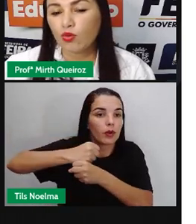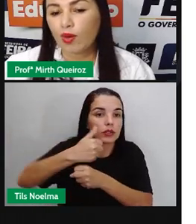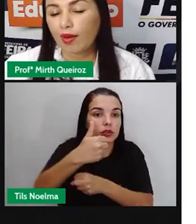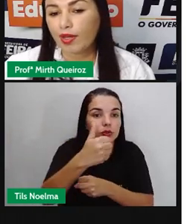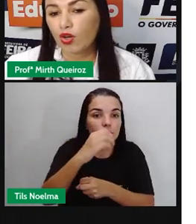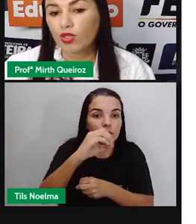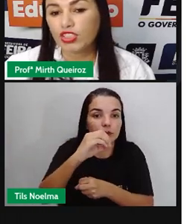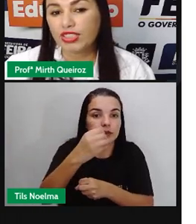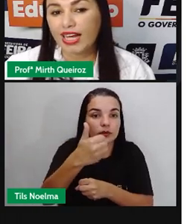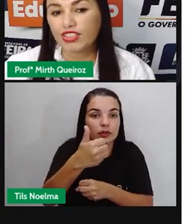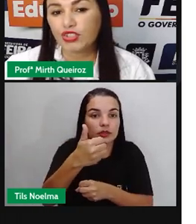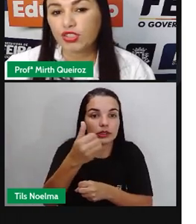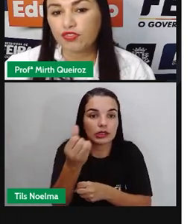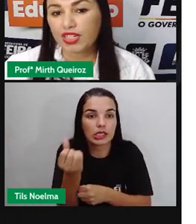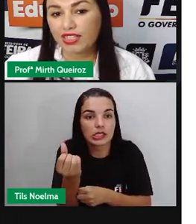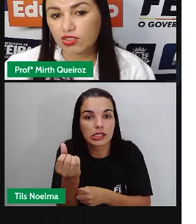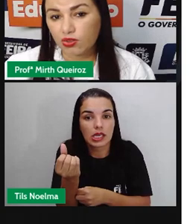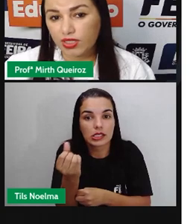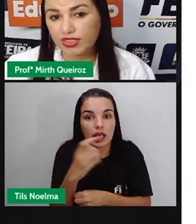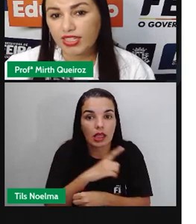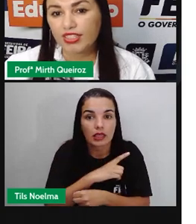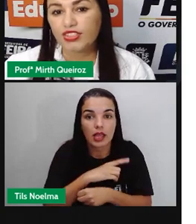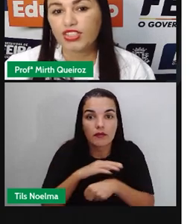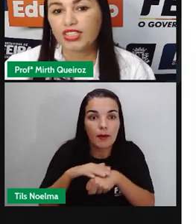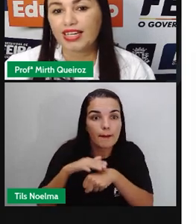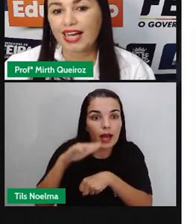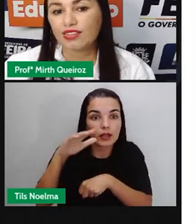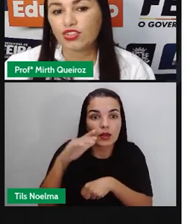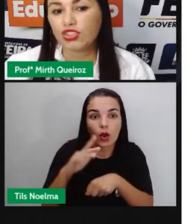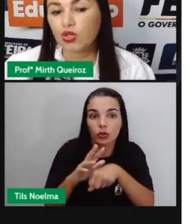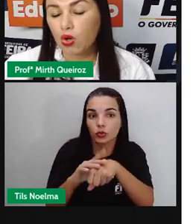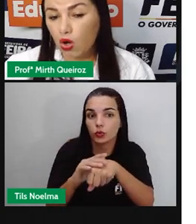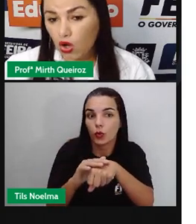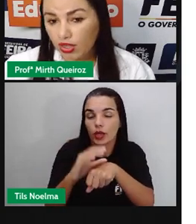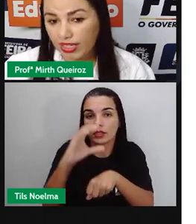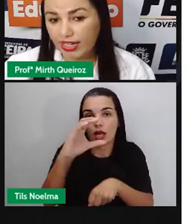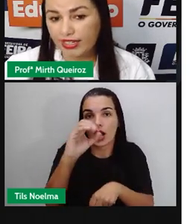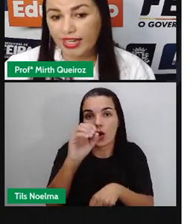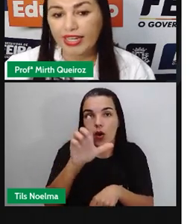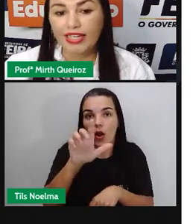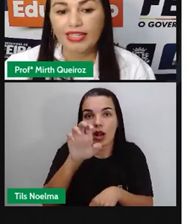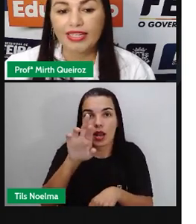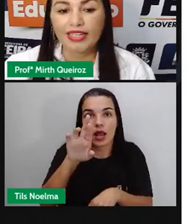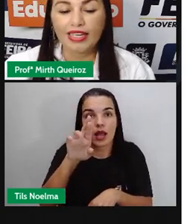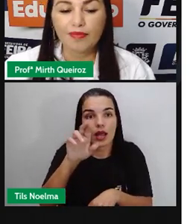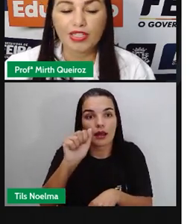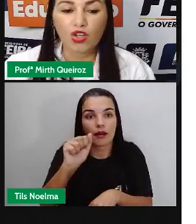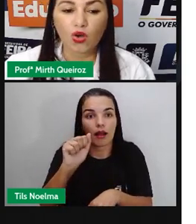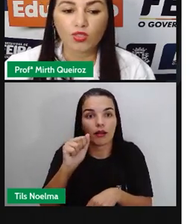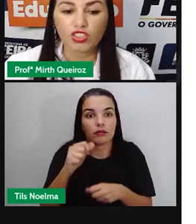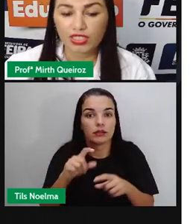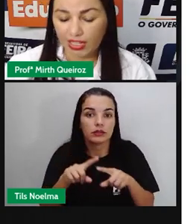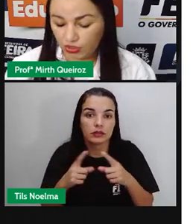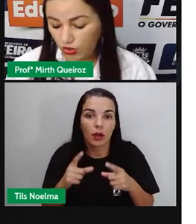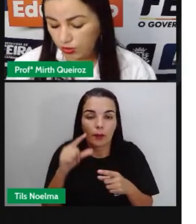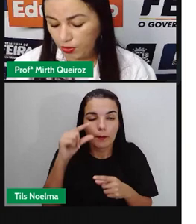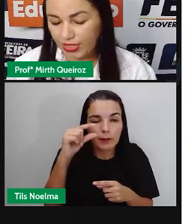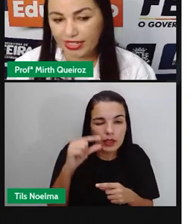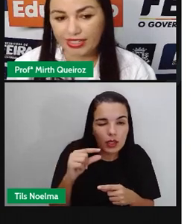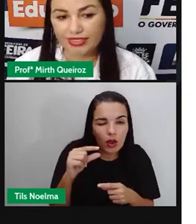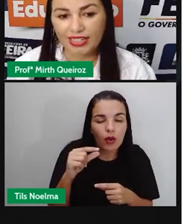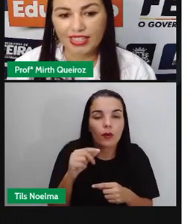houve uma maior quantidade de notificações de casos de Cólera né e em menor